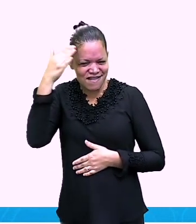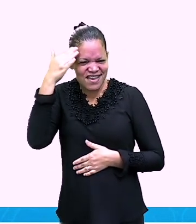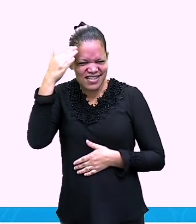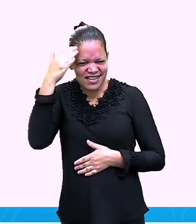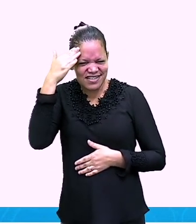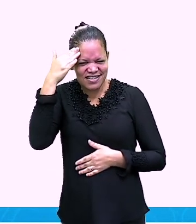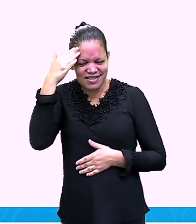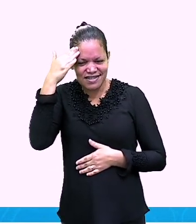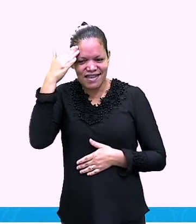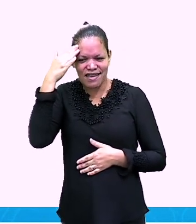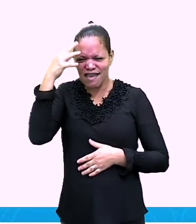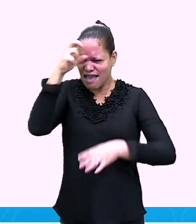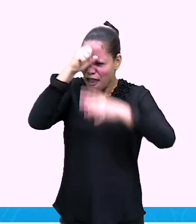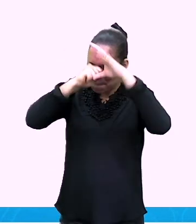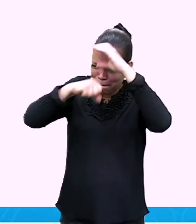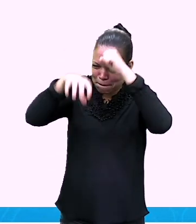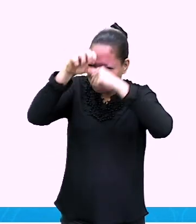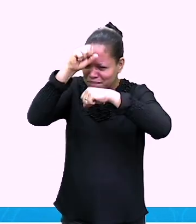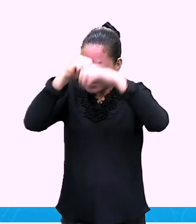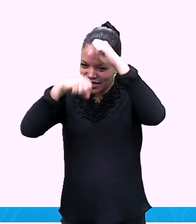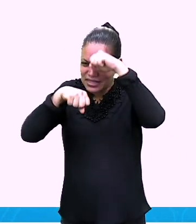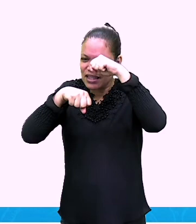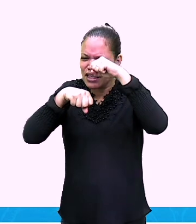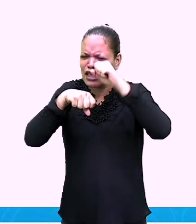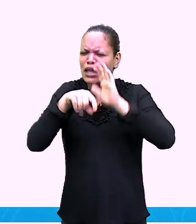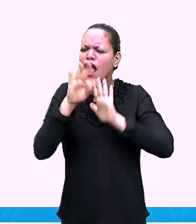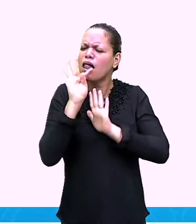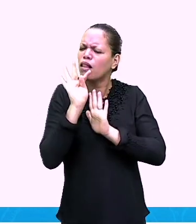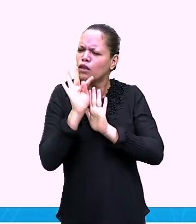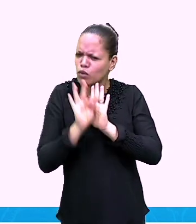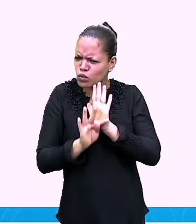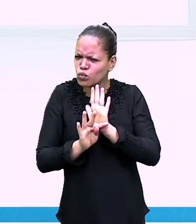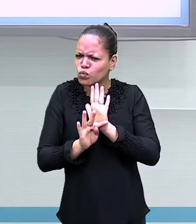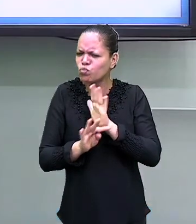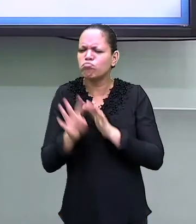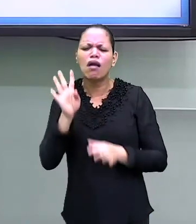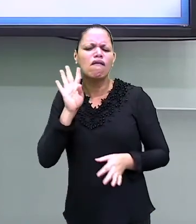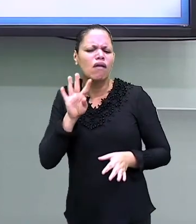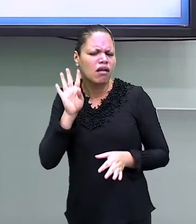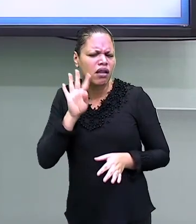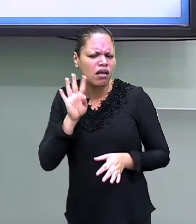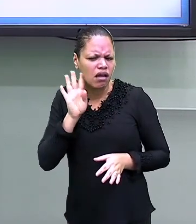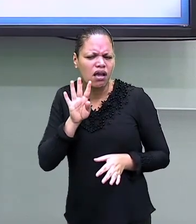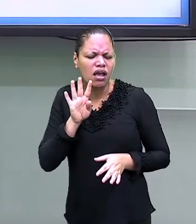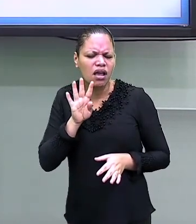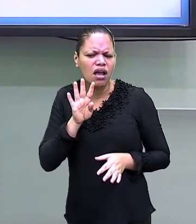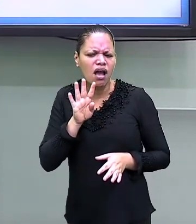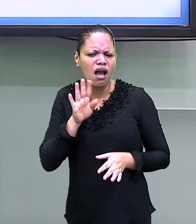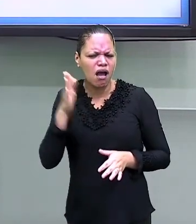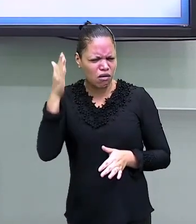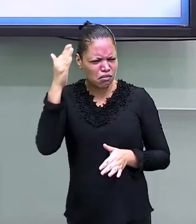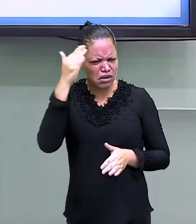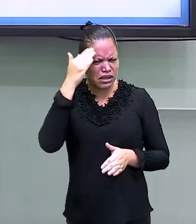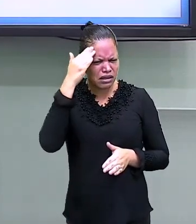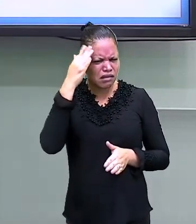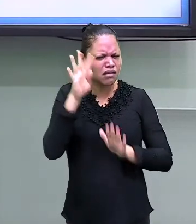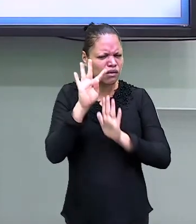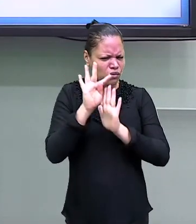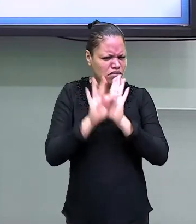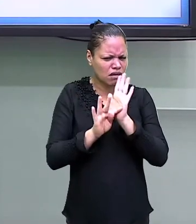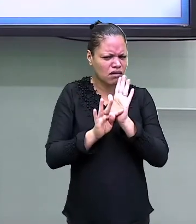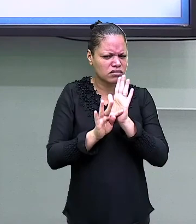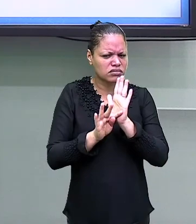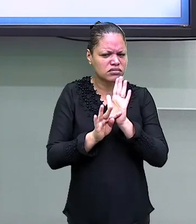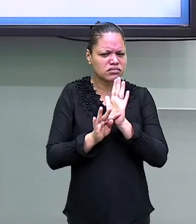leu bem devagarzinho, né? Para todo mundo conseguir entender as palavras, todo mundo conseguir entender o texto.